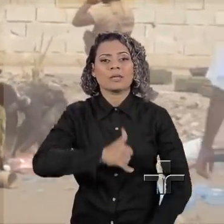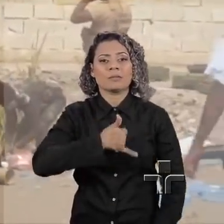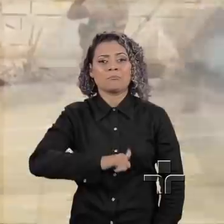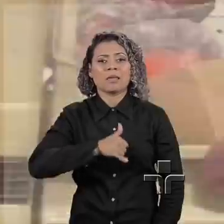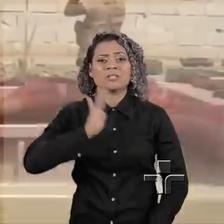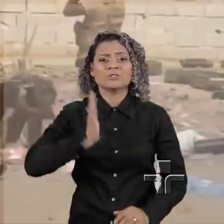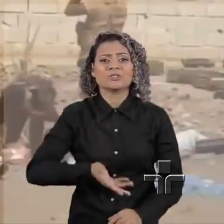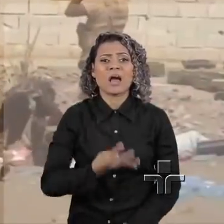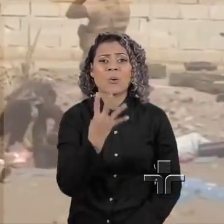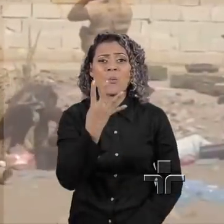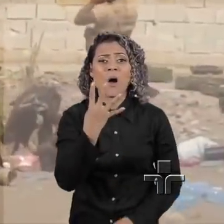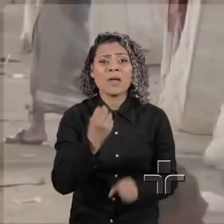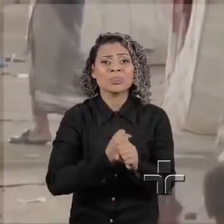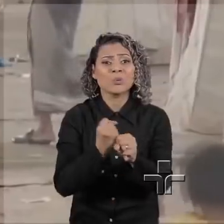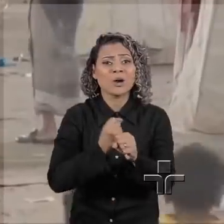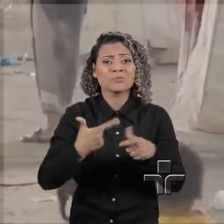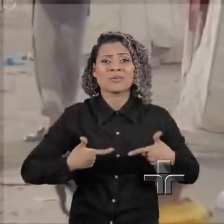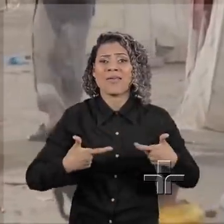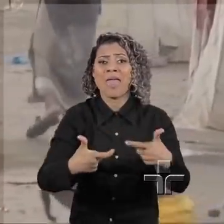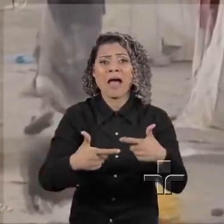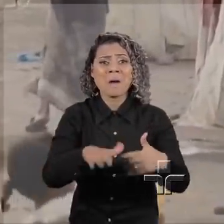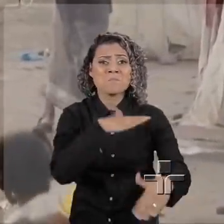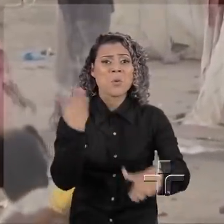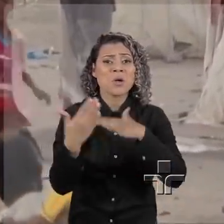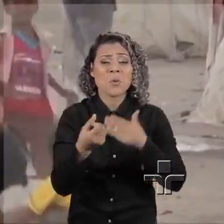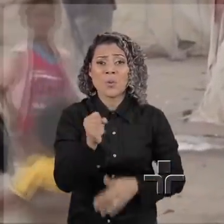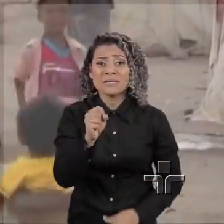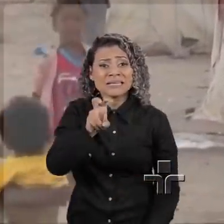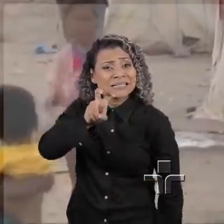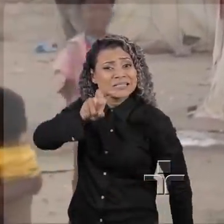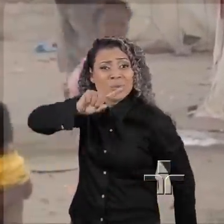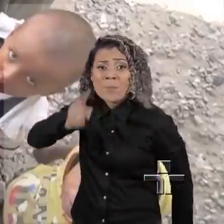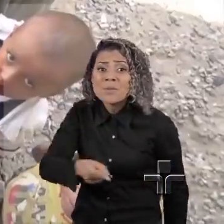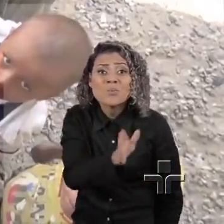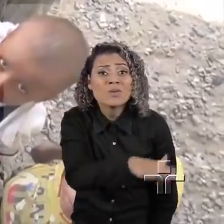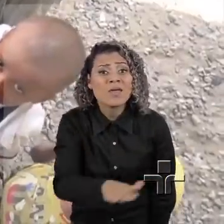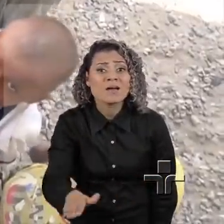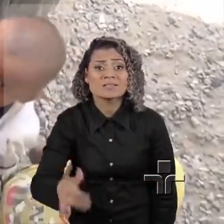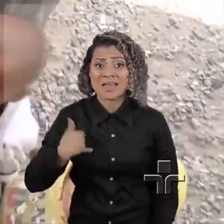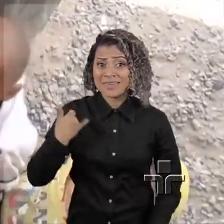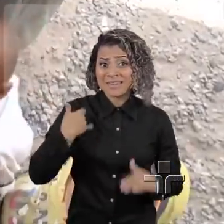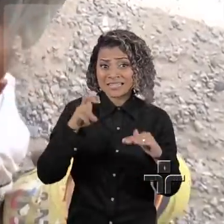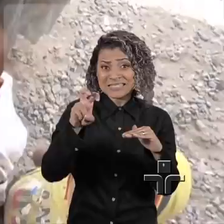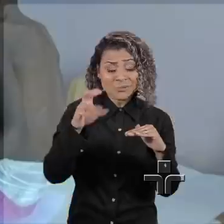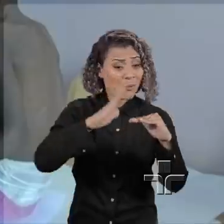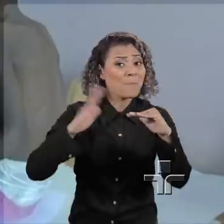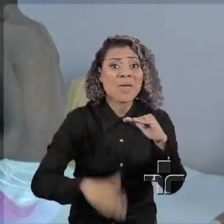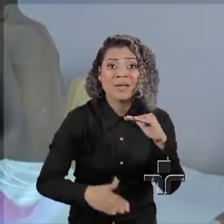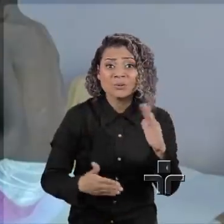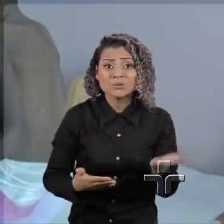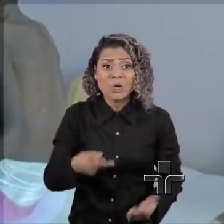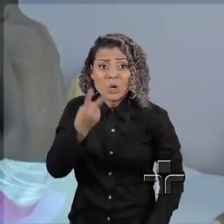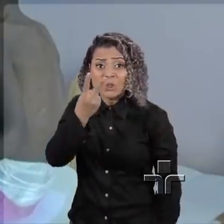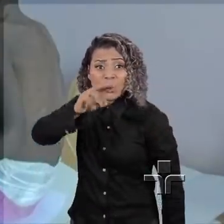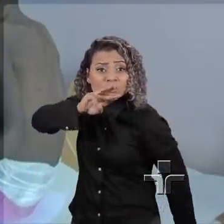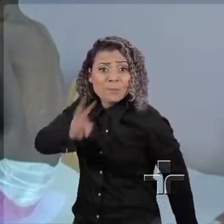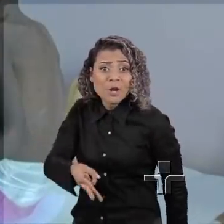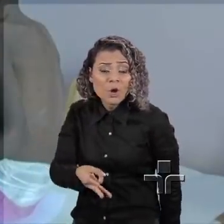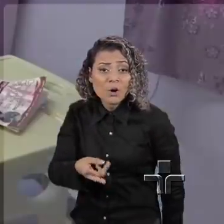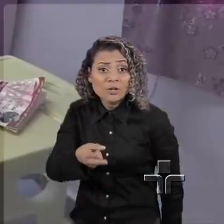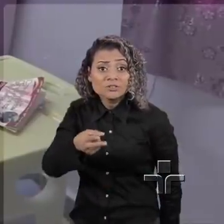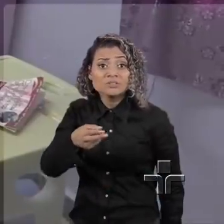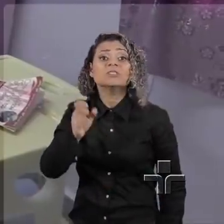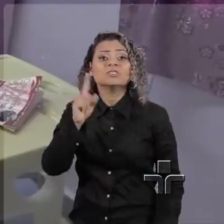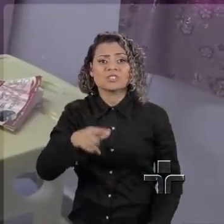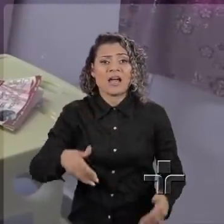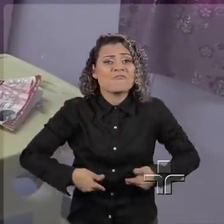já dura quase 4 anos já matou 85 mil crianças com menos de 5 anos. 2 milhões estão